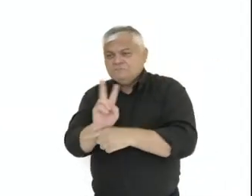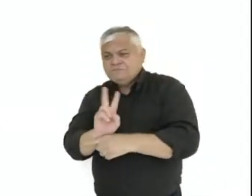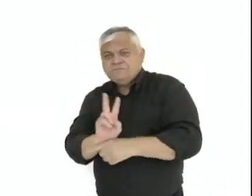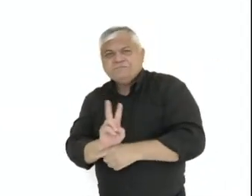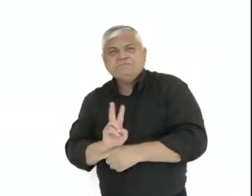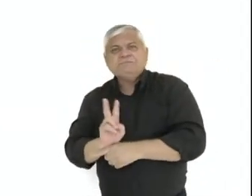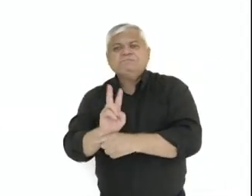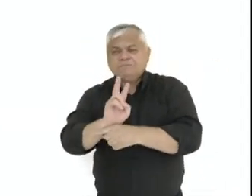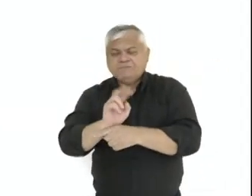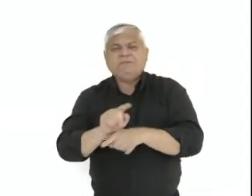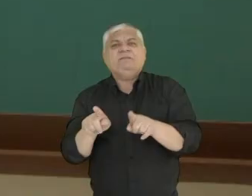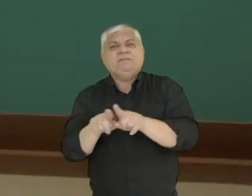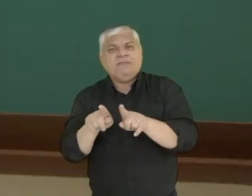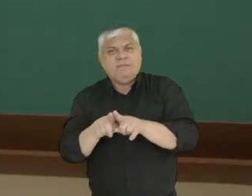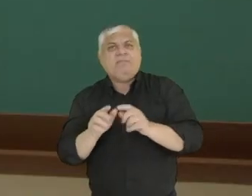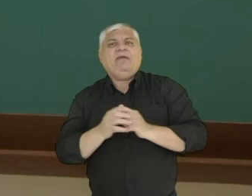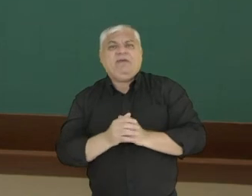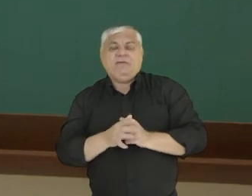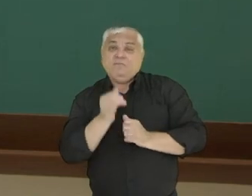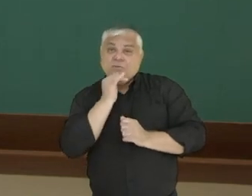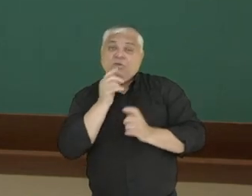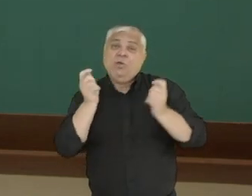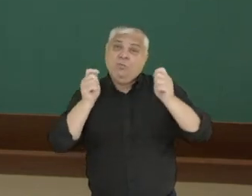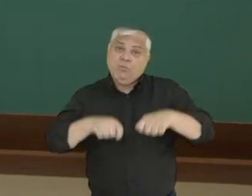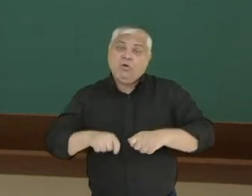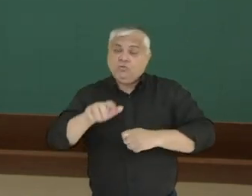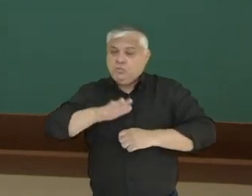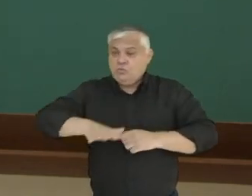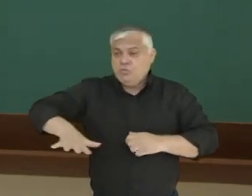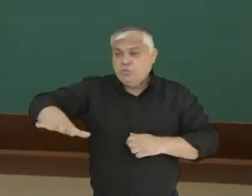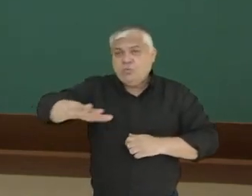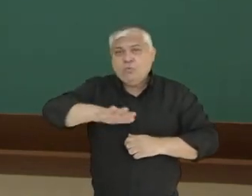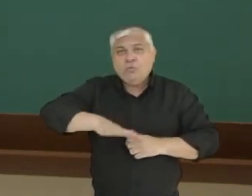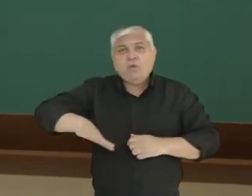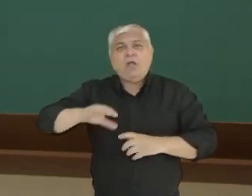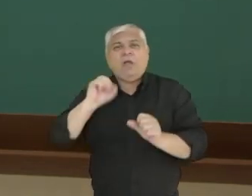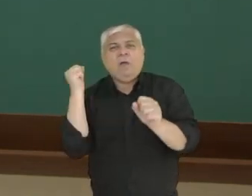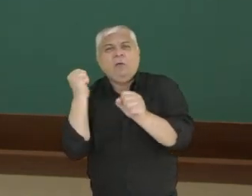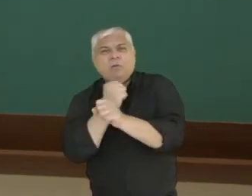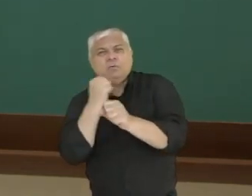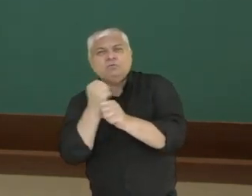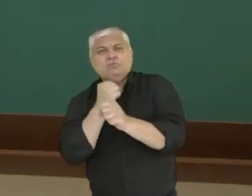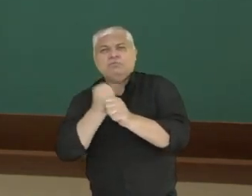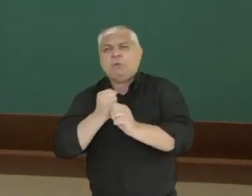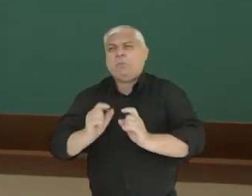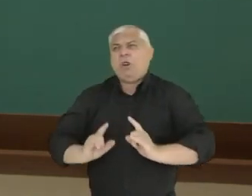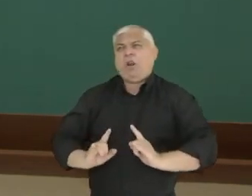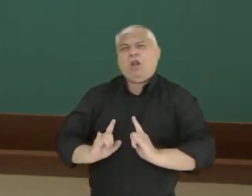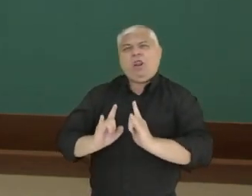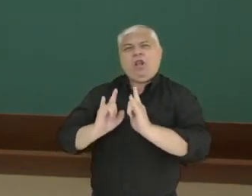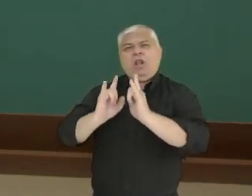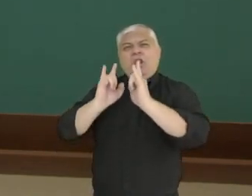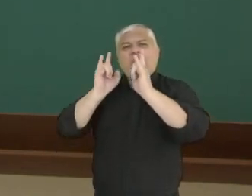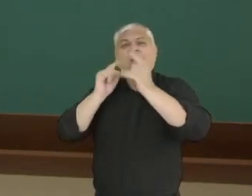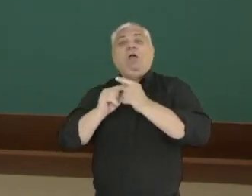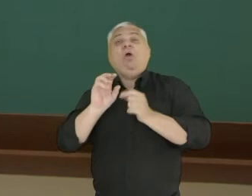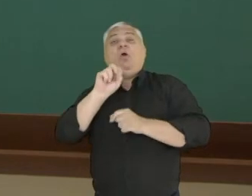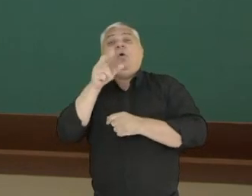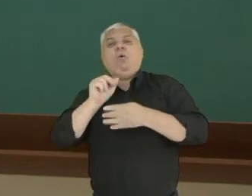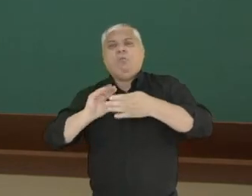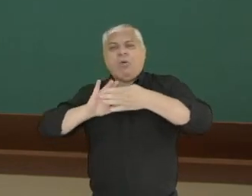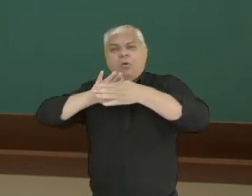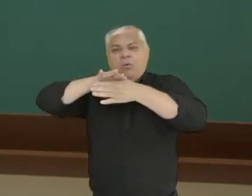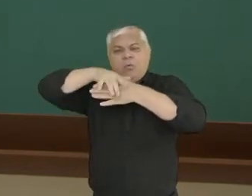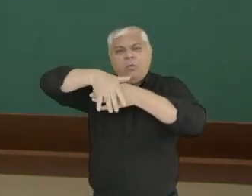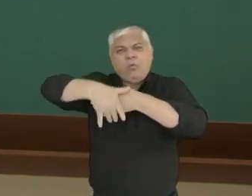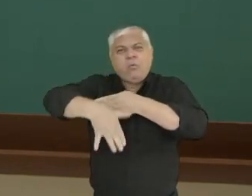indireto de empreendimentos. Podem ser áreas de mineração, construções, áreas de construções de barragens,